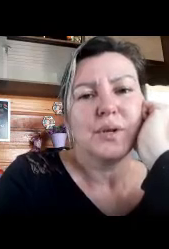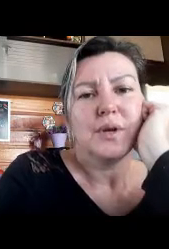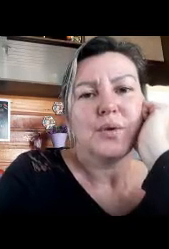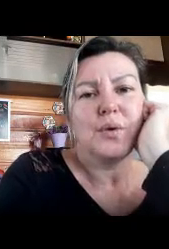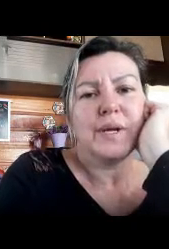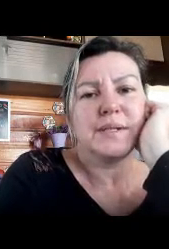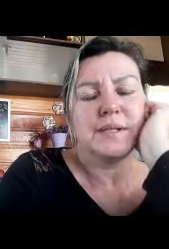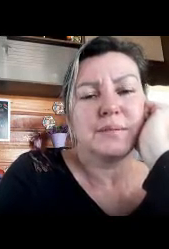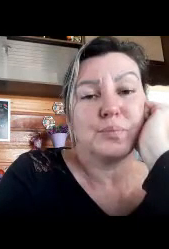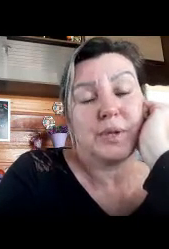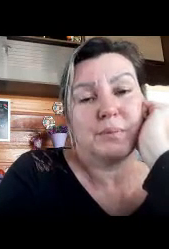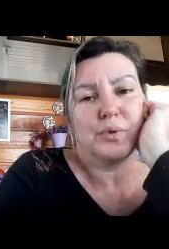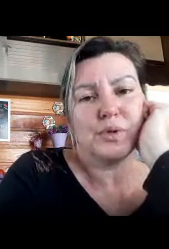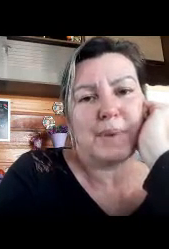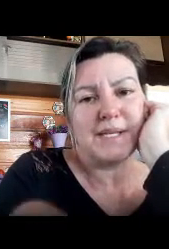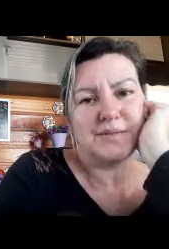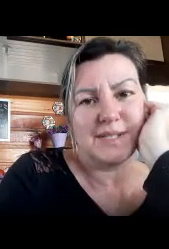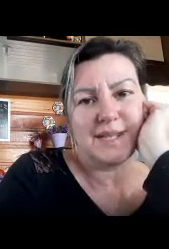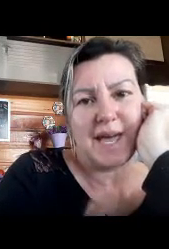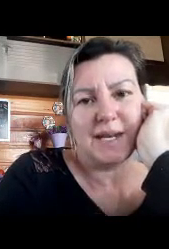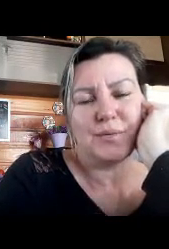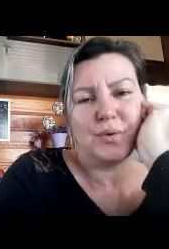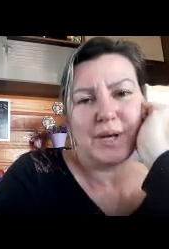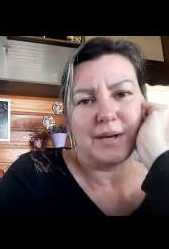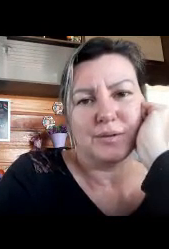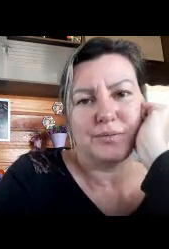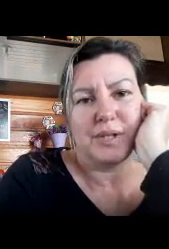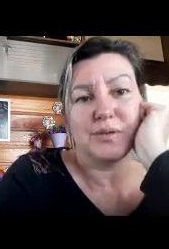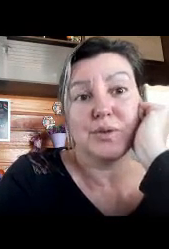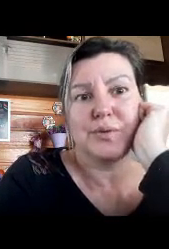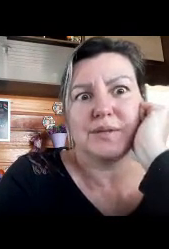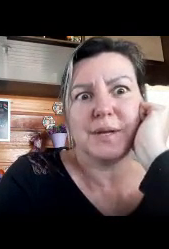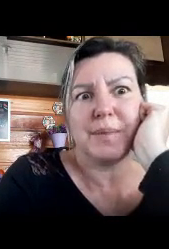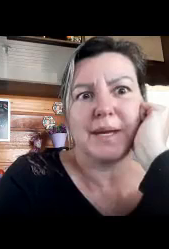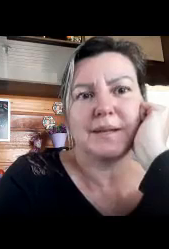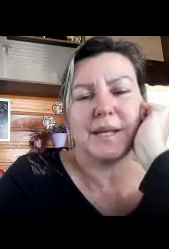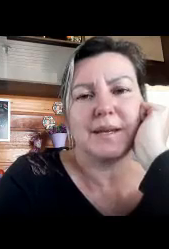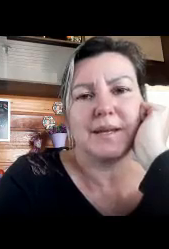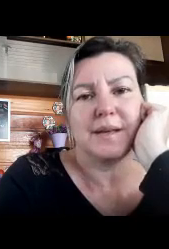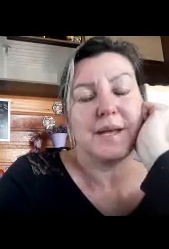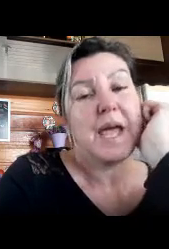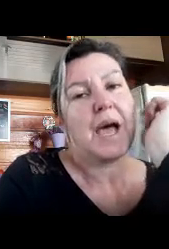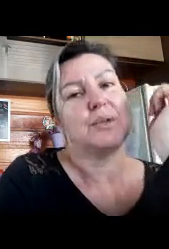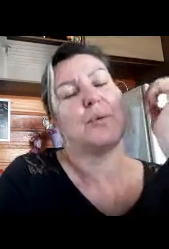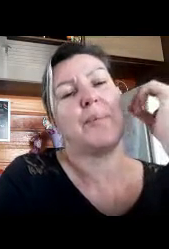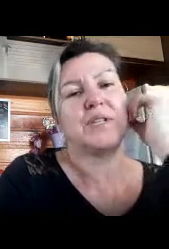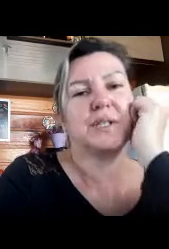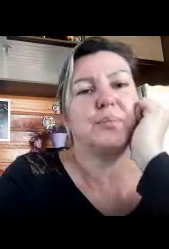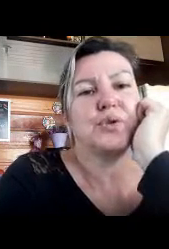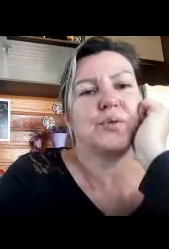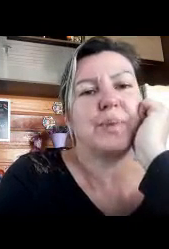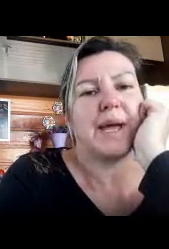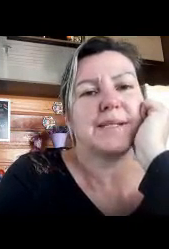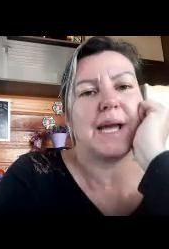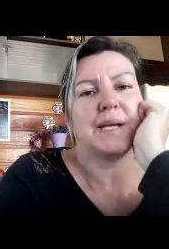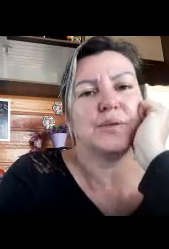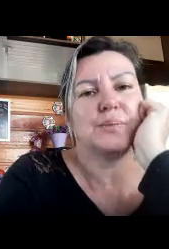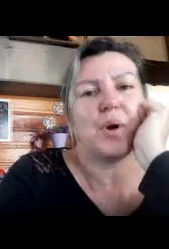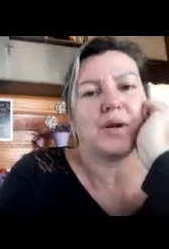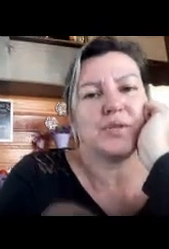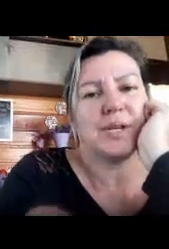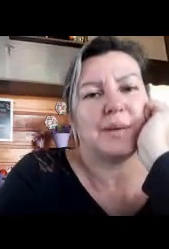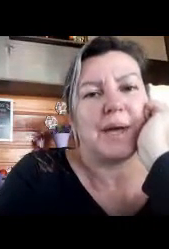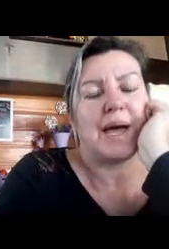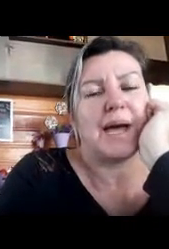inverso, com esse, porque muitos pais às vezes querem colocar os filhos e os filhos também têm que normalmente se puxam para essa área